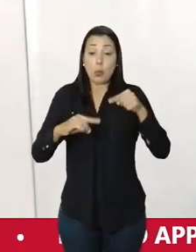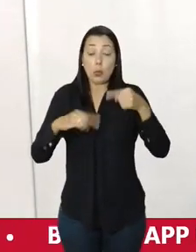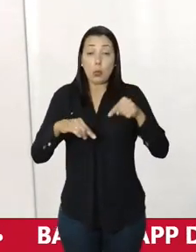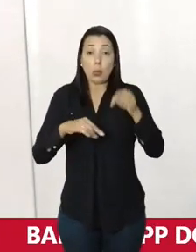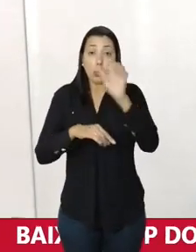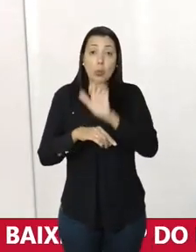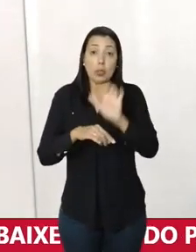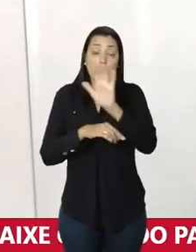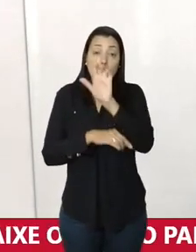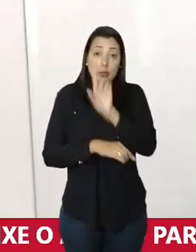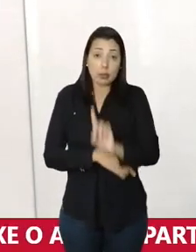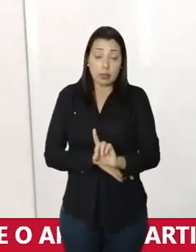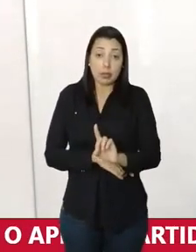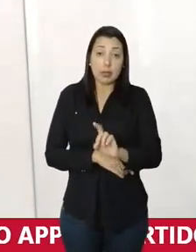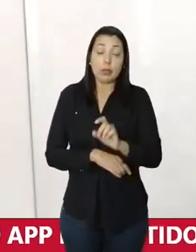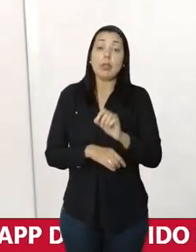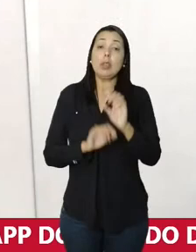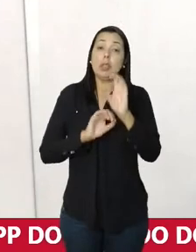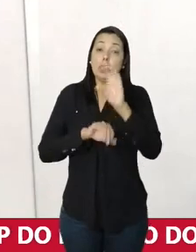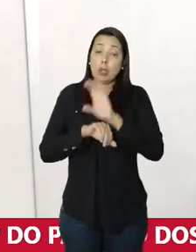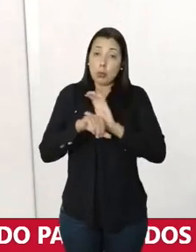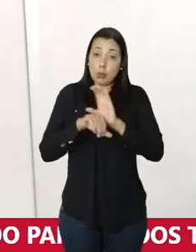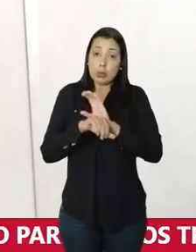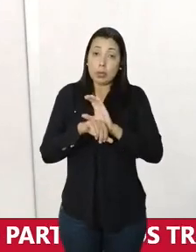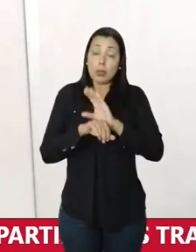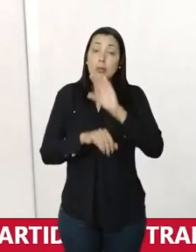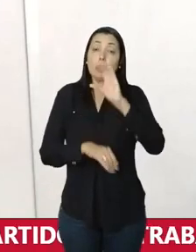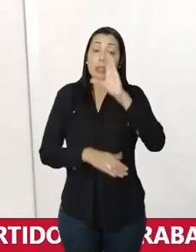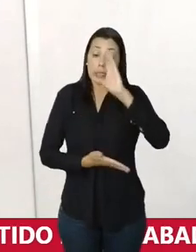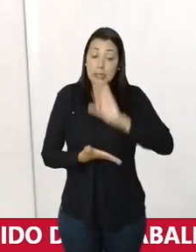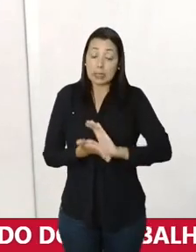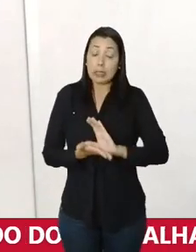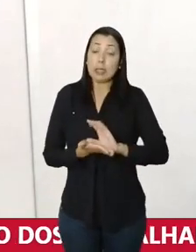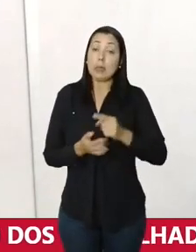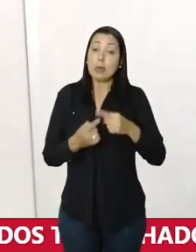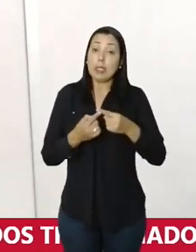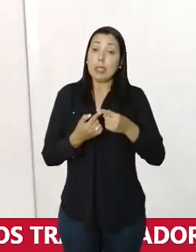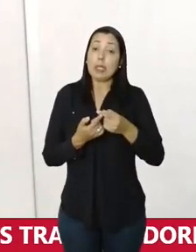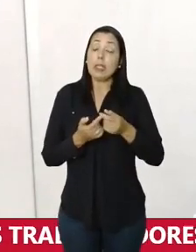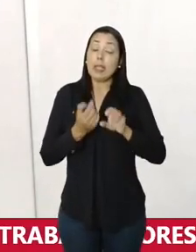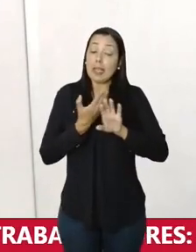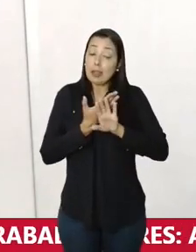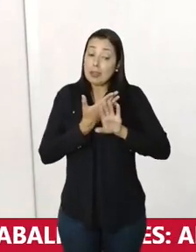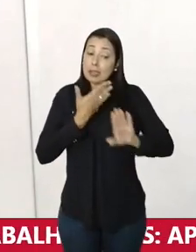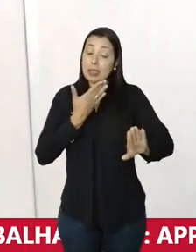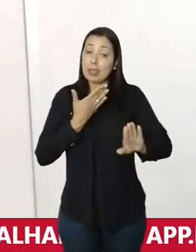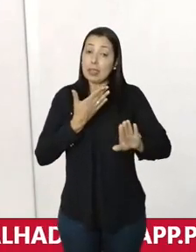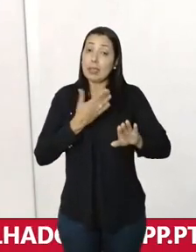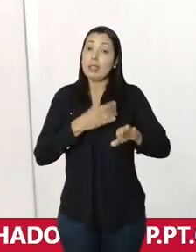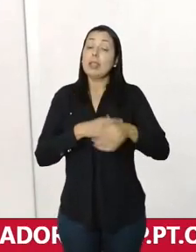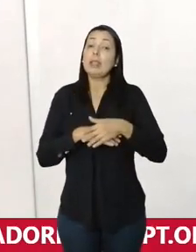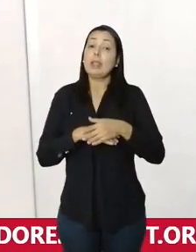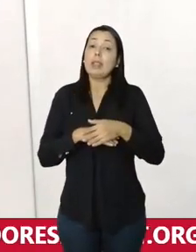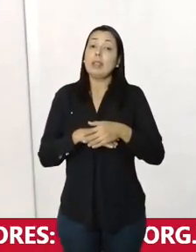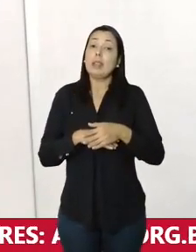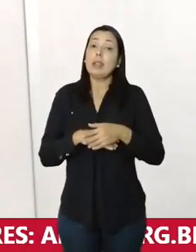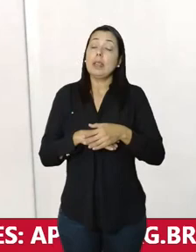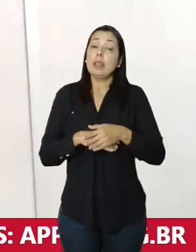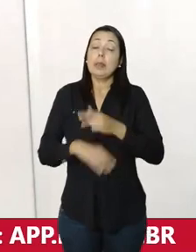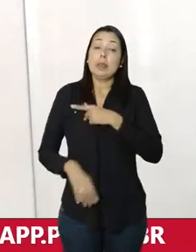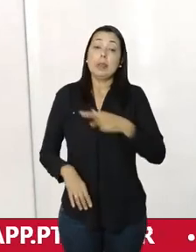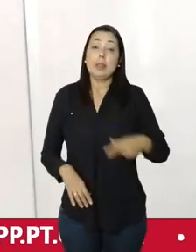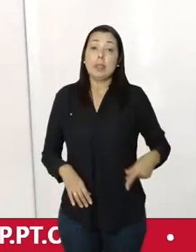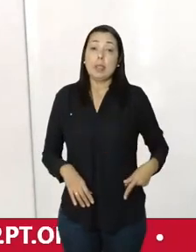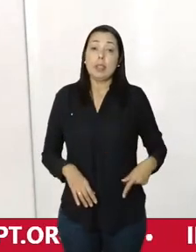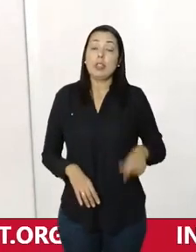o Estado de Direito e a Constituição cidadã, pois pretende afastar da presidência da República uma mulher íntegra, honesta,